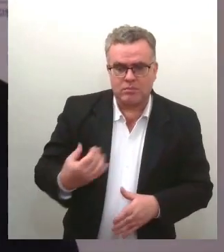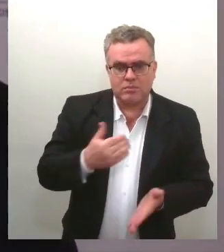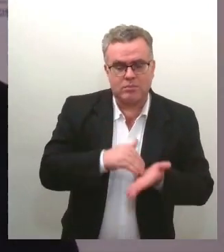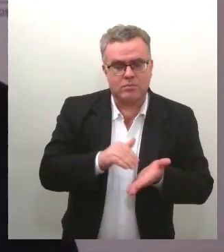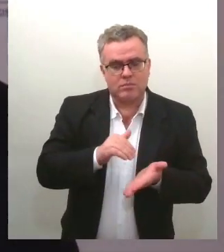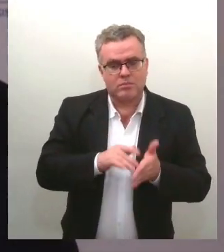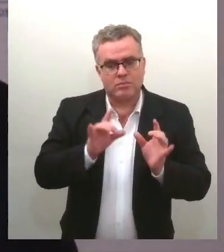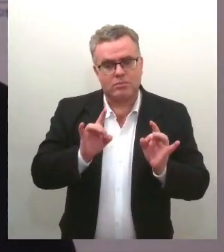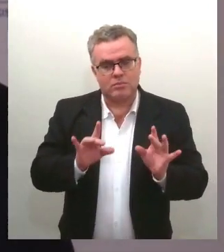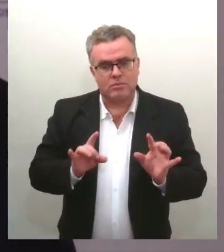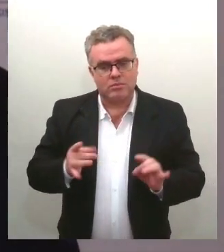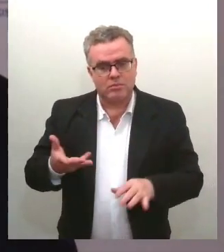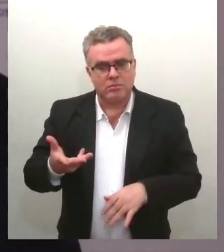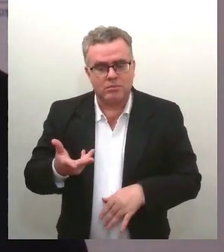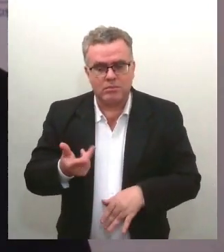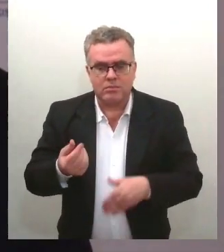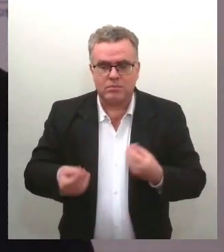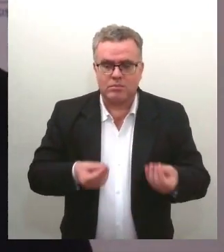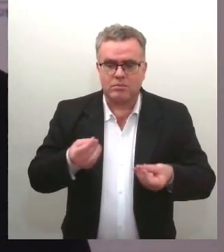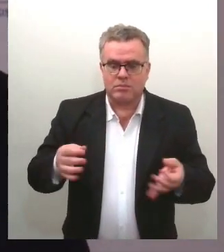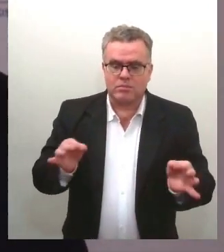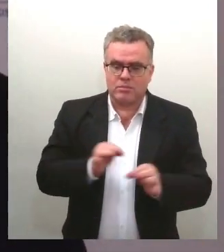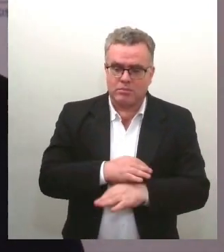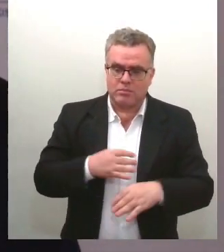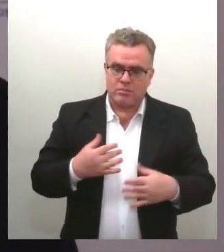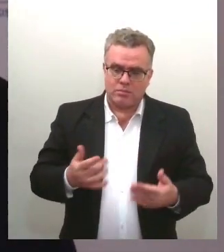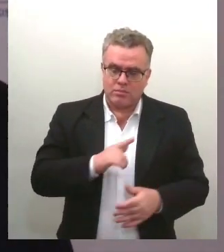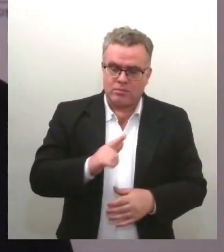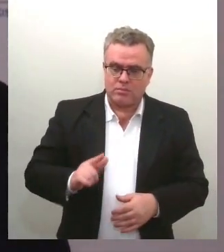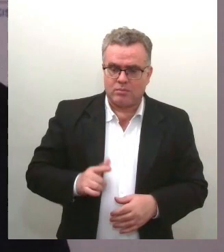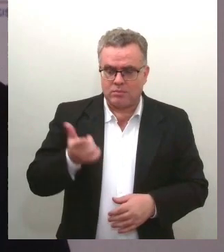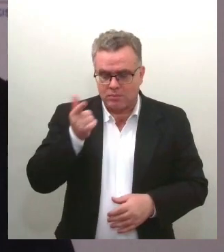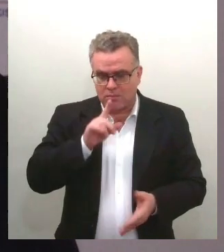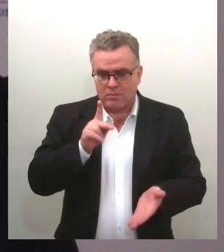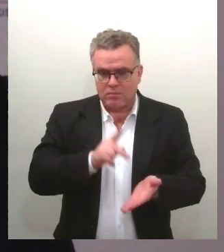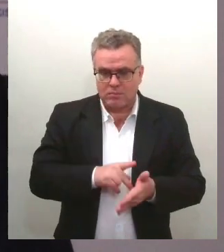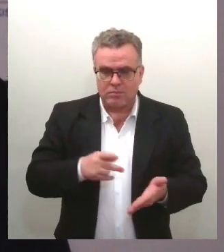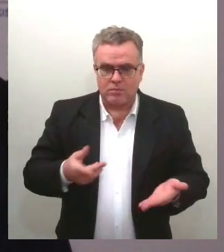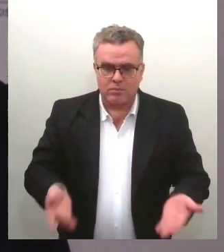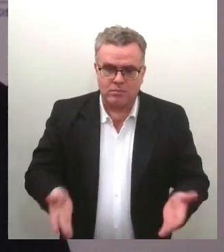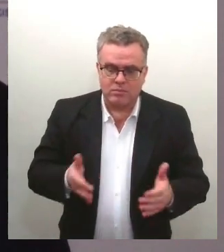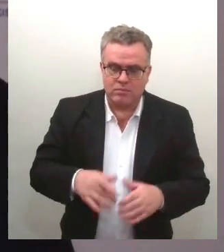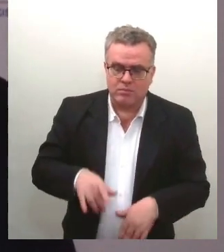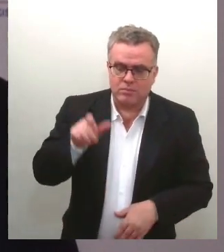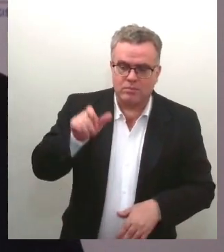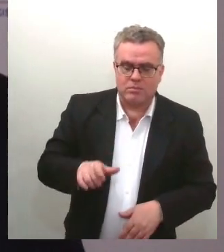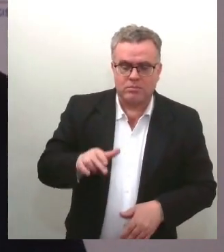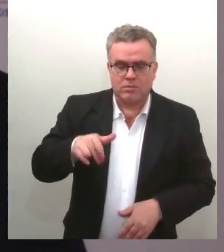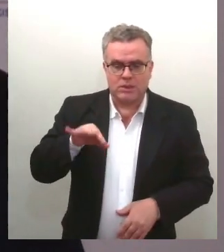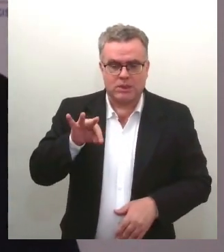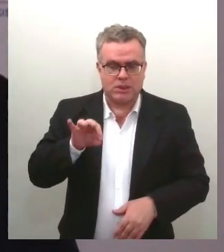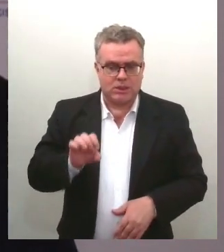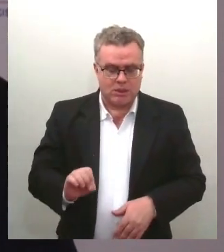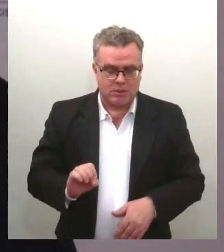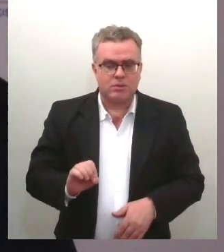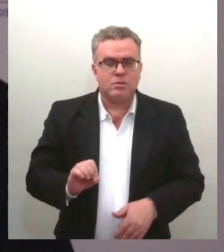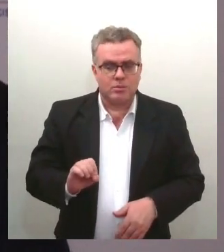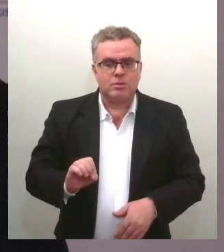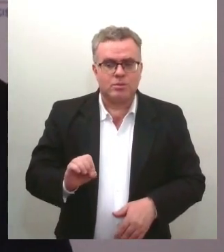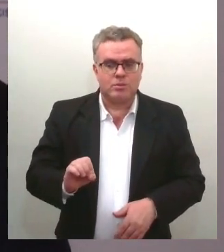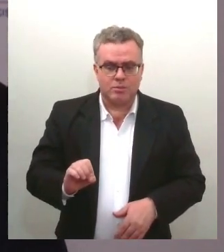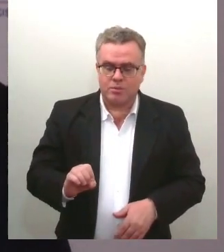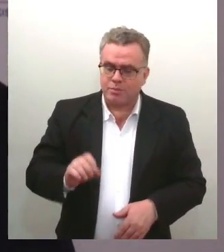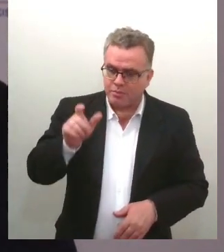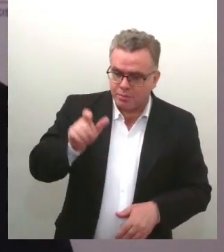O governo ganha um grande quadro, que é o deputado Neto Batalha, jovem, dinâmico, empreendedor, que vai fazer